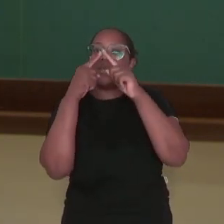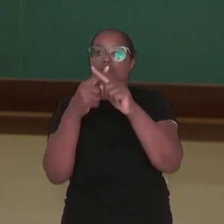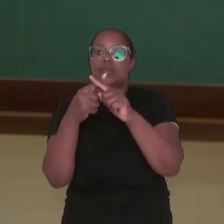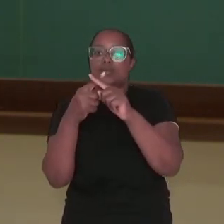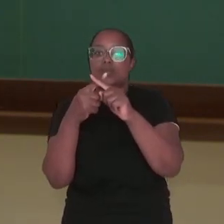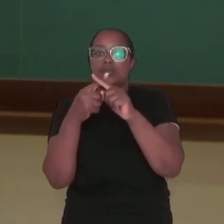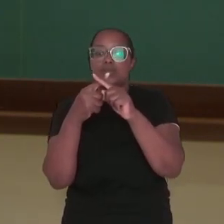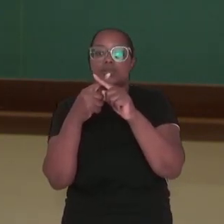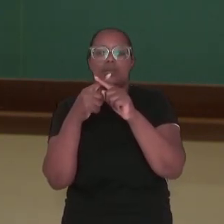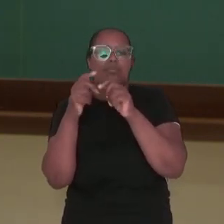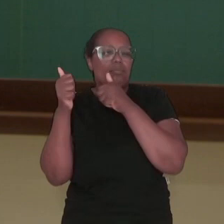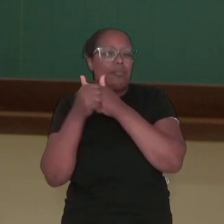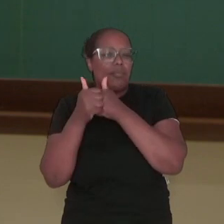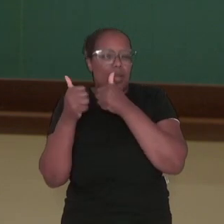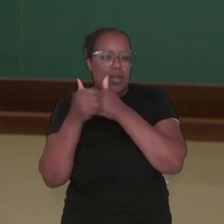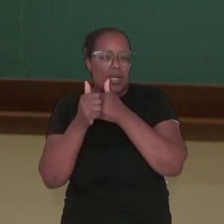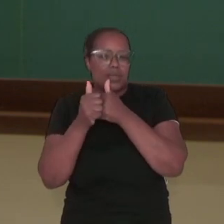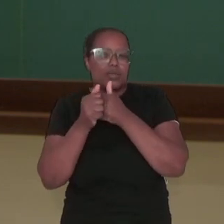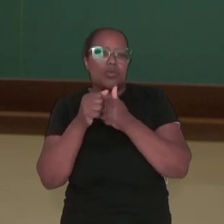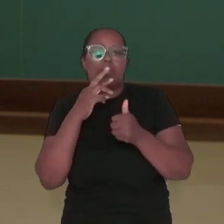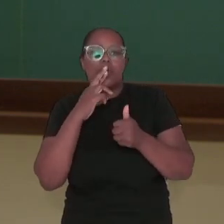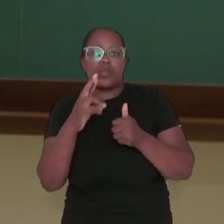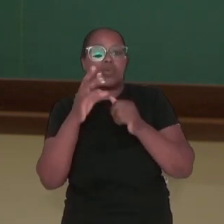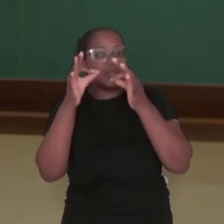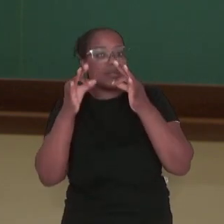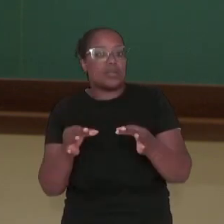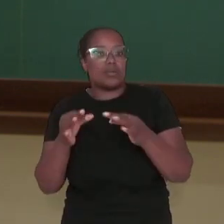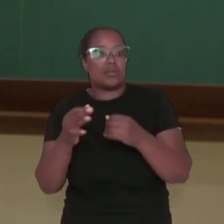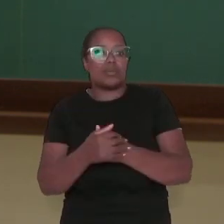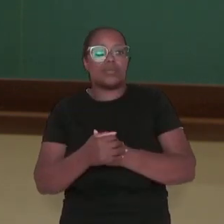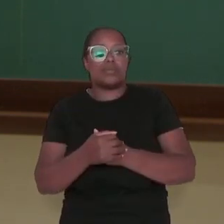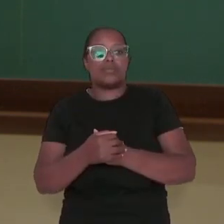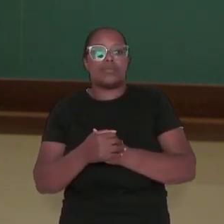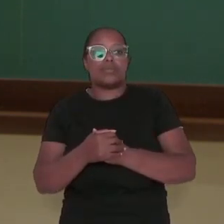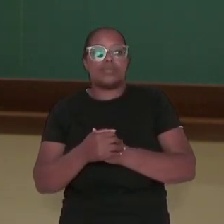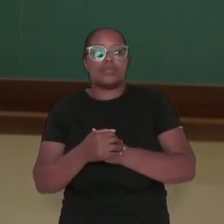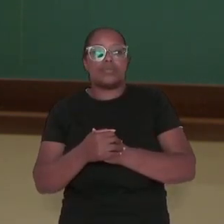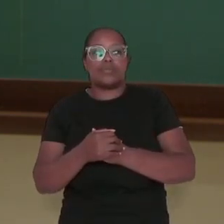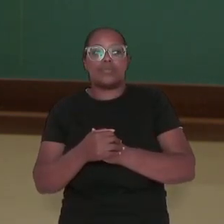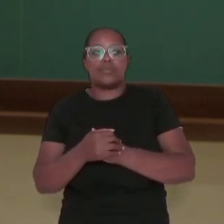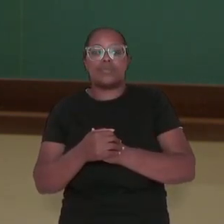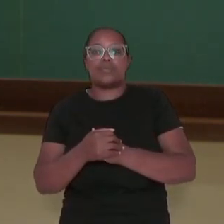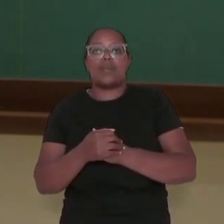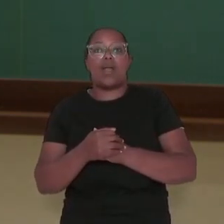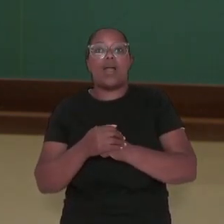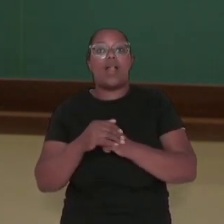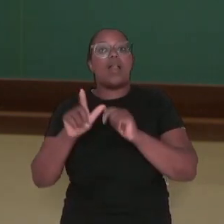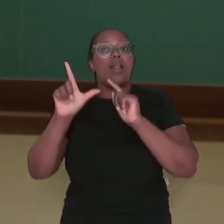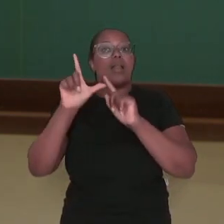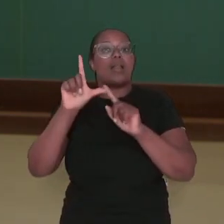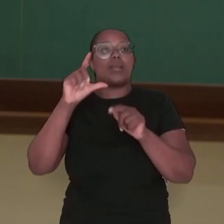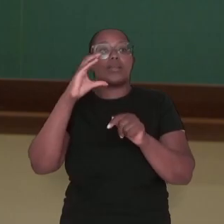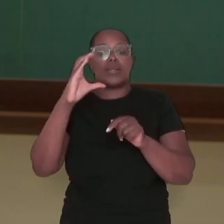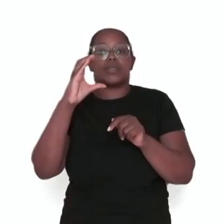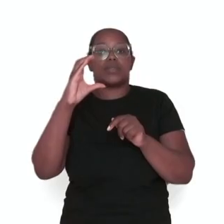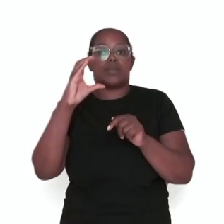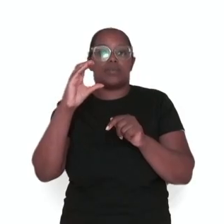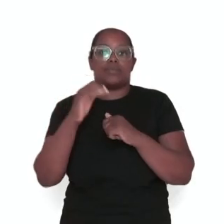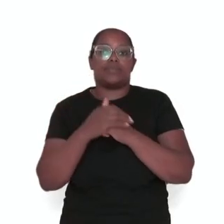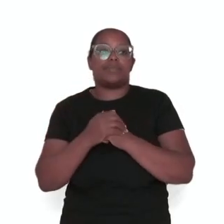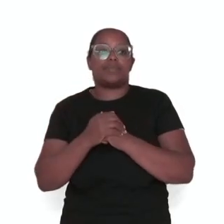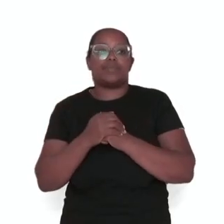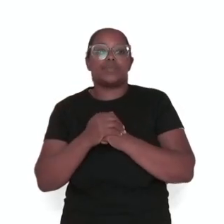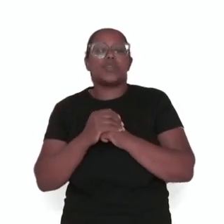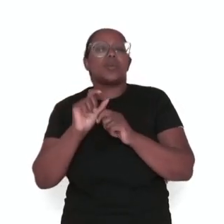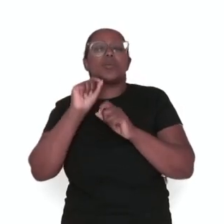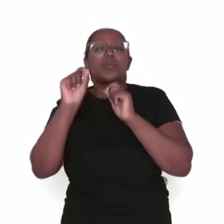ok? Aproximadamente, porque não é um valor exato, perfeito? Letra C. O que representa